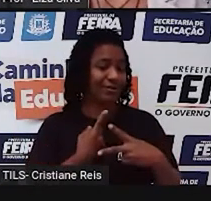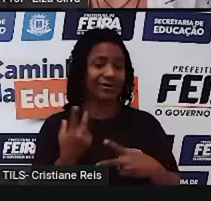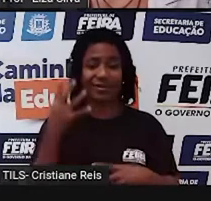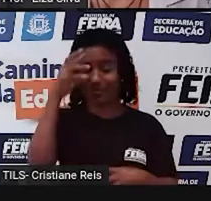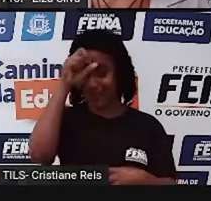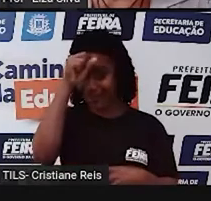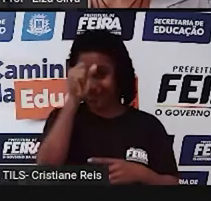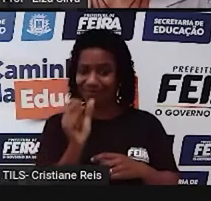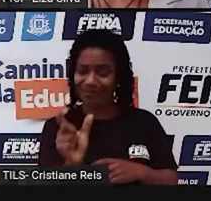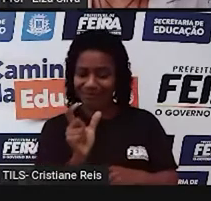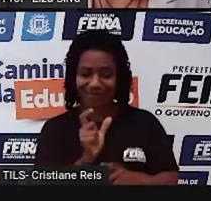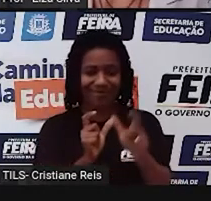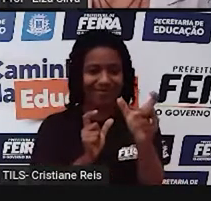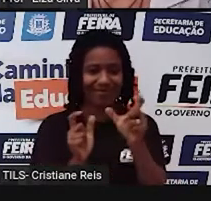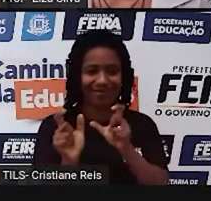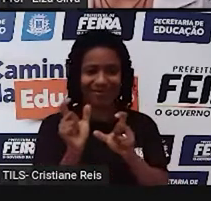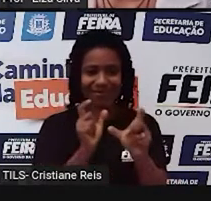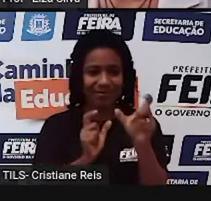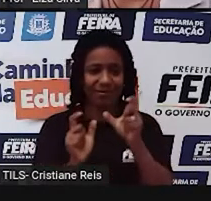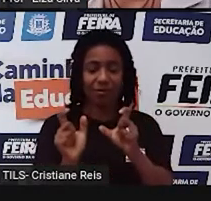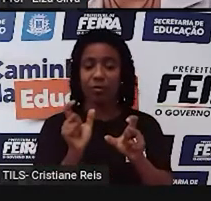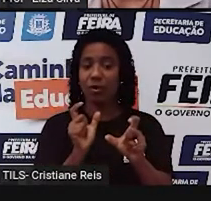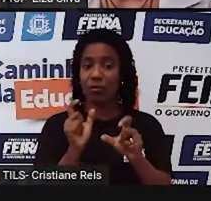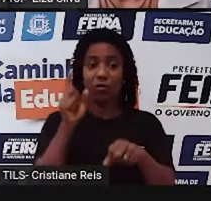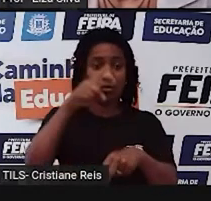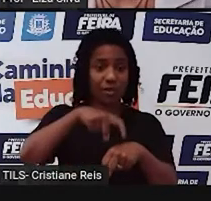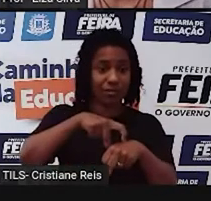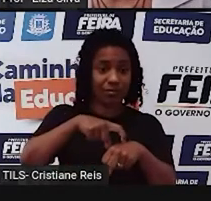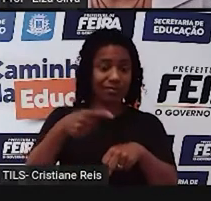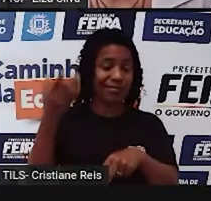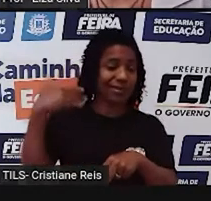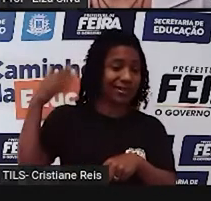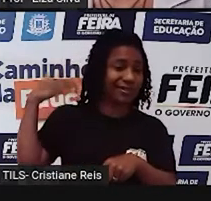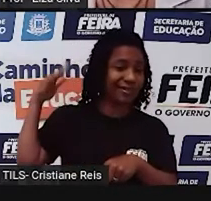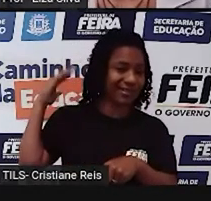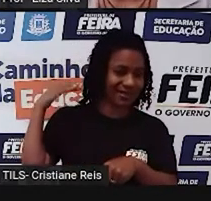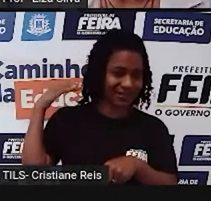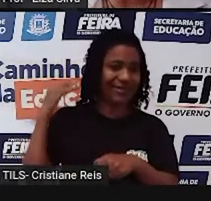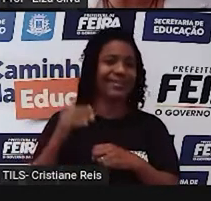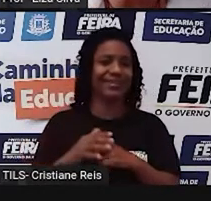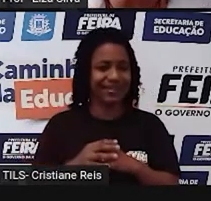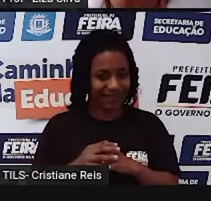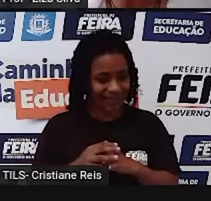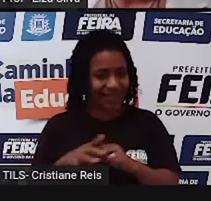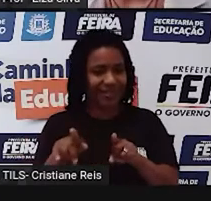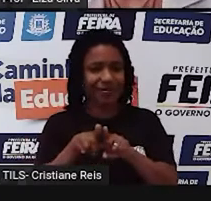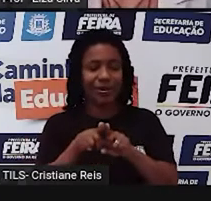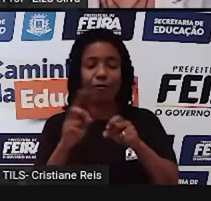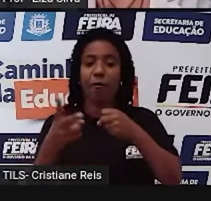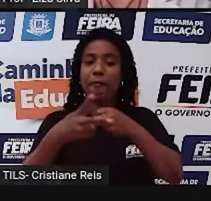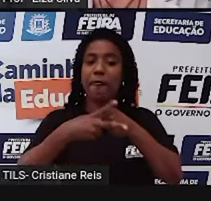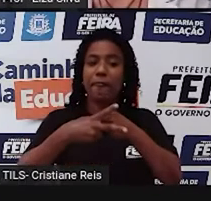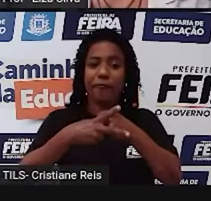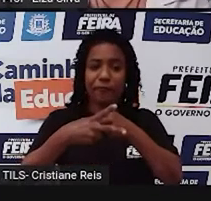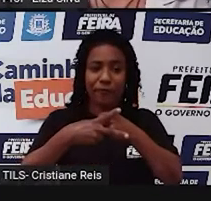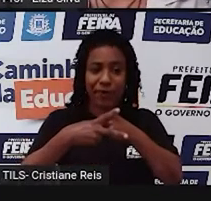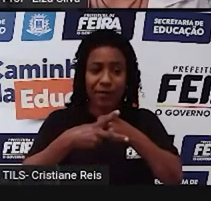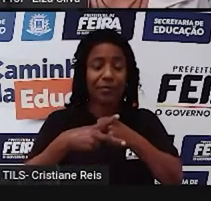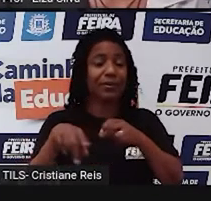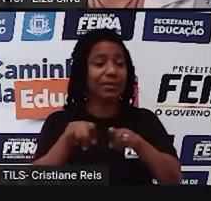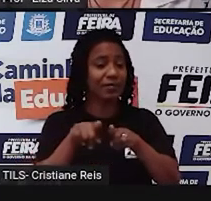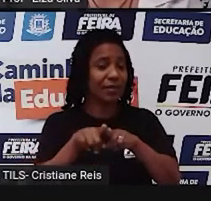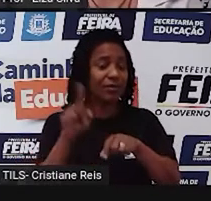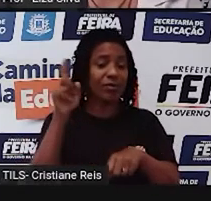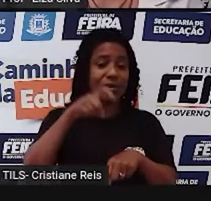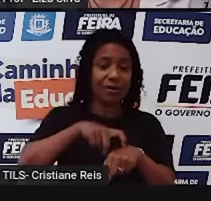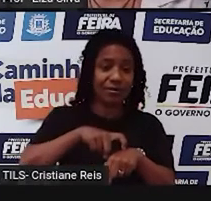lexical do tempo passado, buscando compreender a importância do verbo e das expressões de tempo